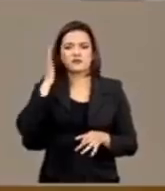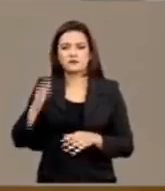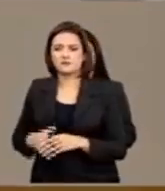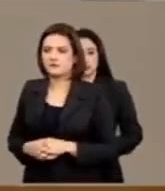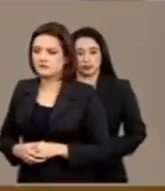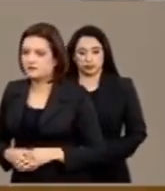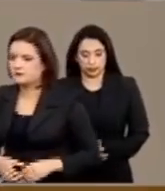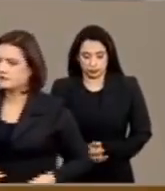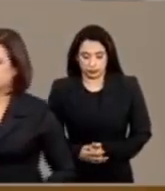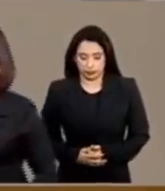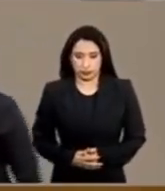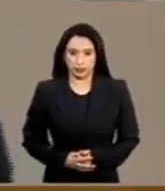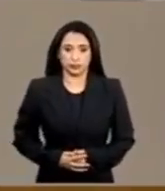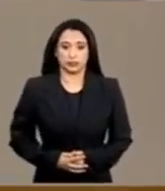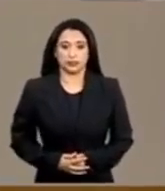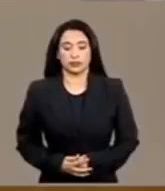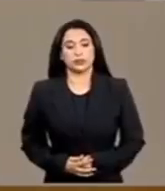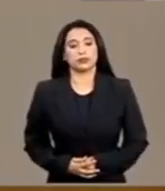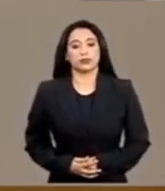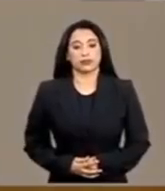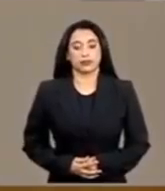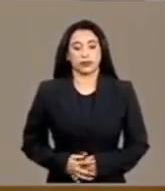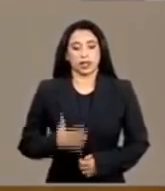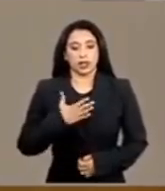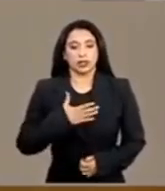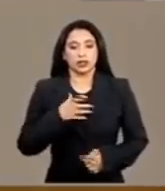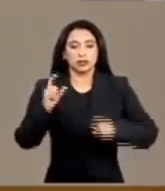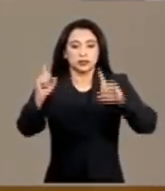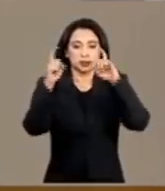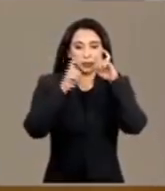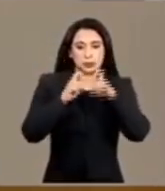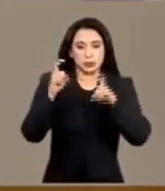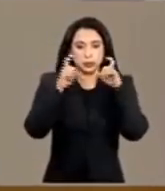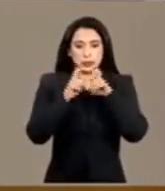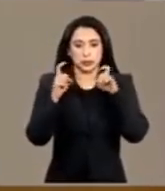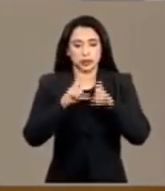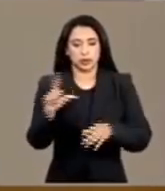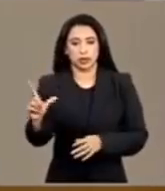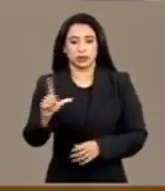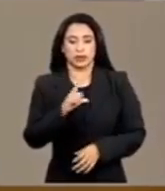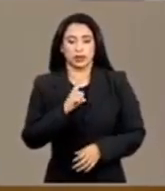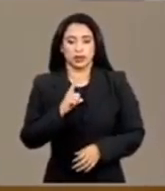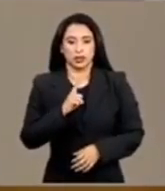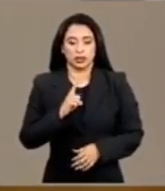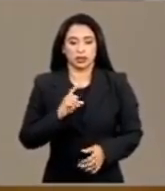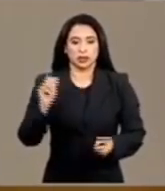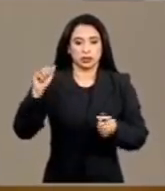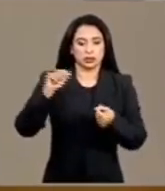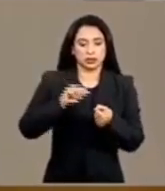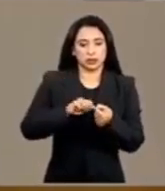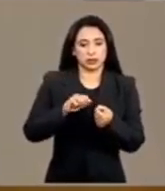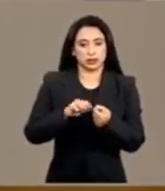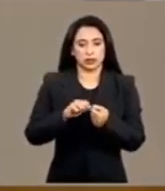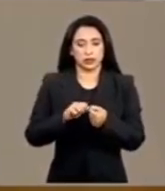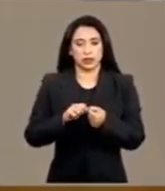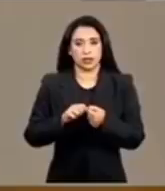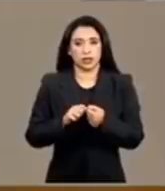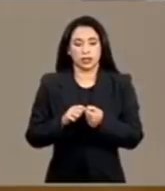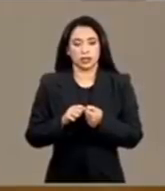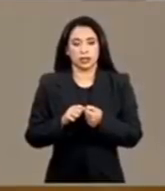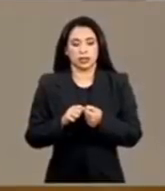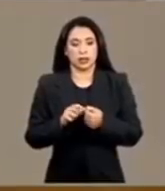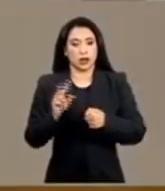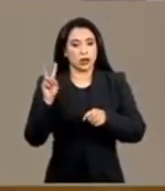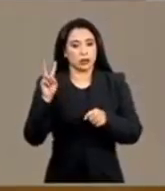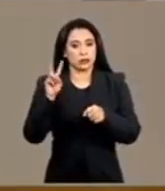A minha preocupação é que se construam ou se erijam, enfim, santuários de